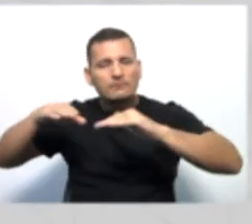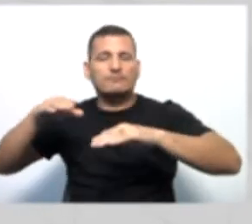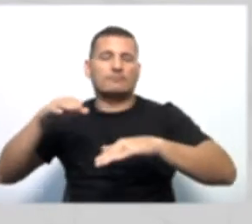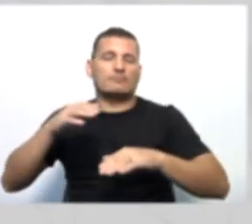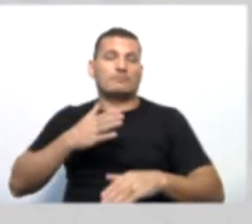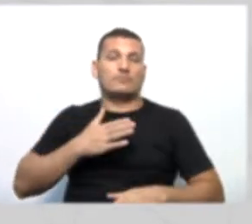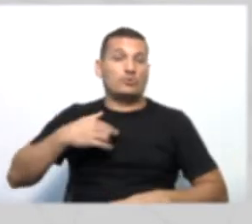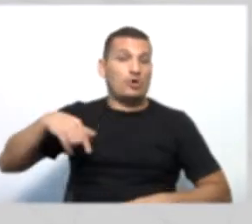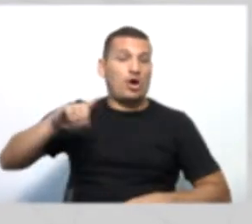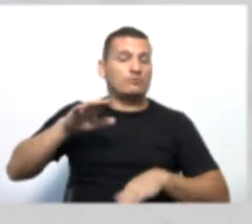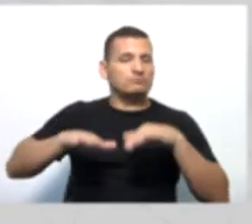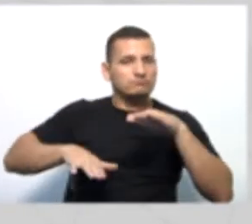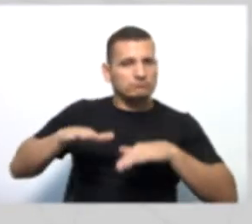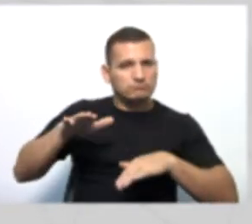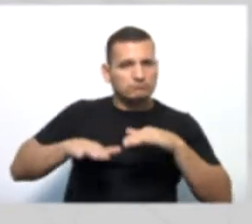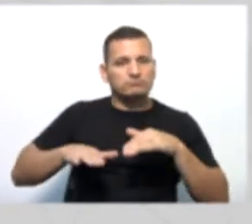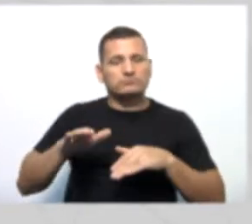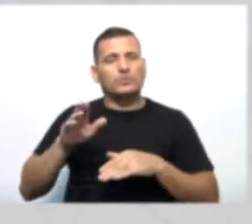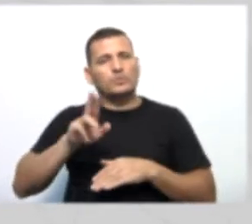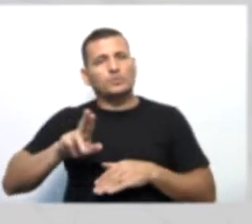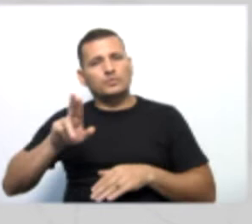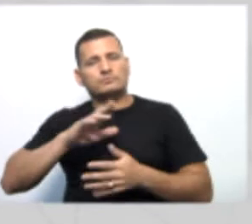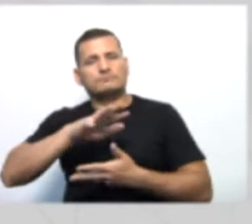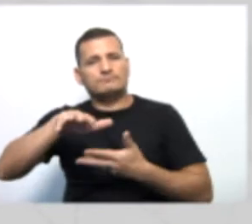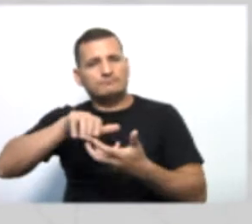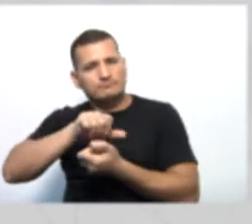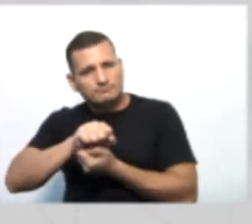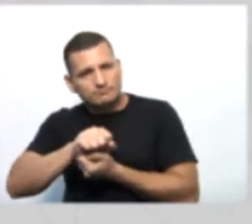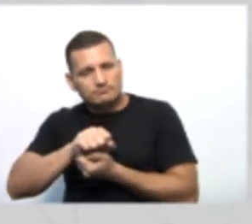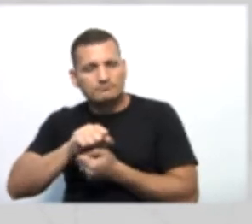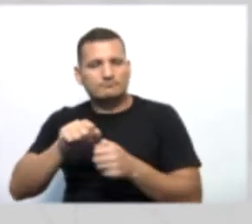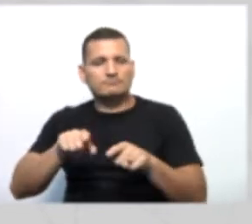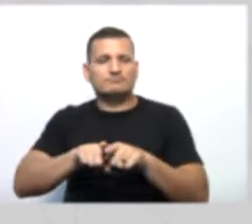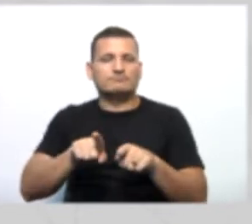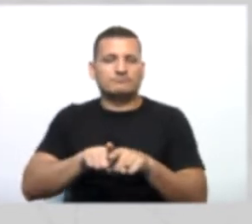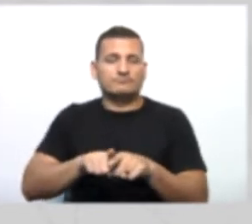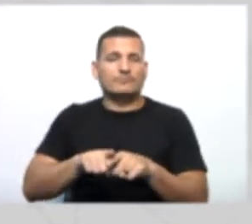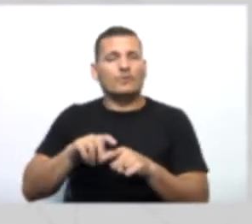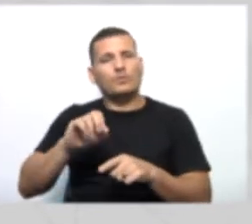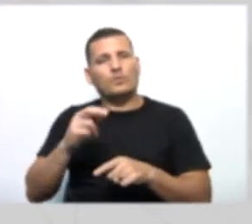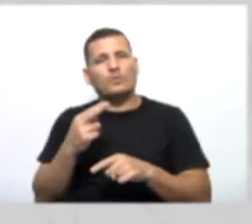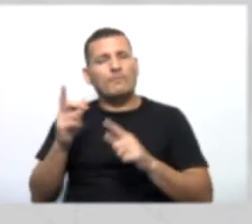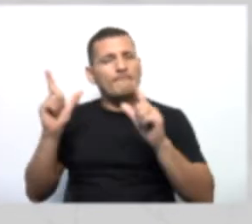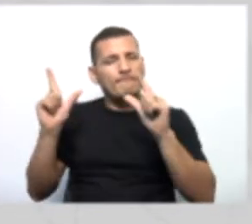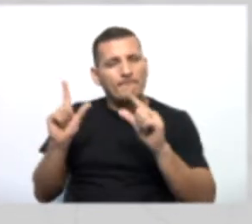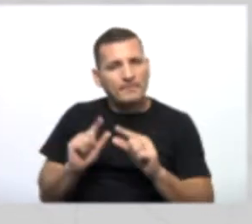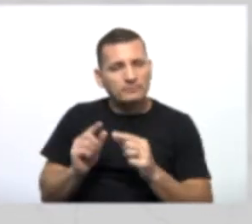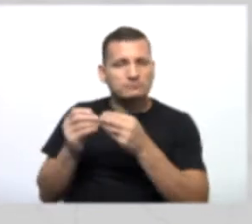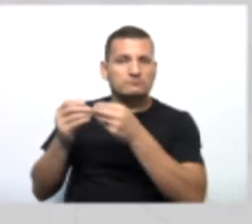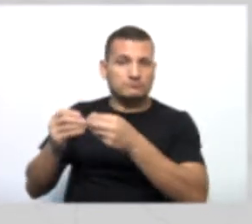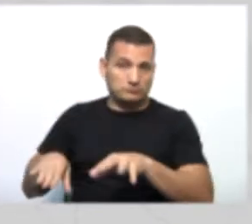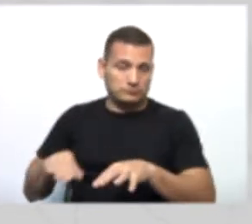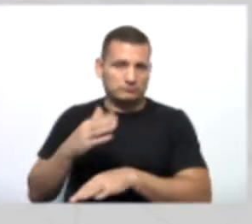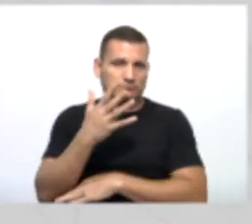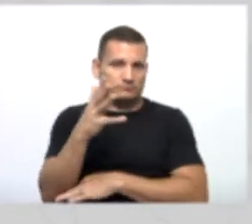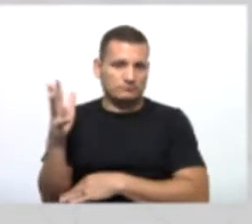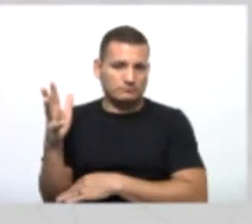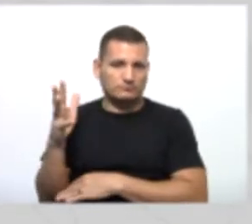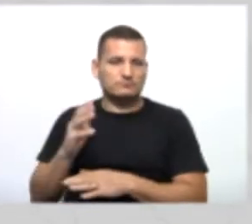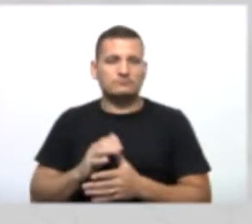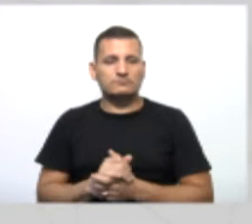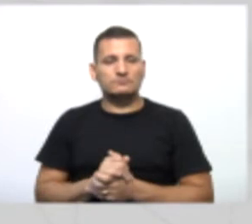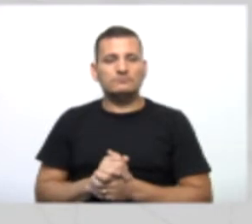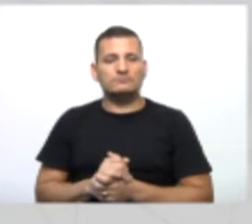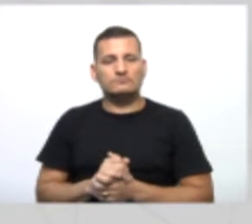de materiais reciclados, né, recicláveis também, ou que sejam menos agressivos ao meio ambiente.